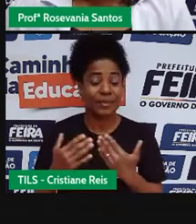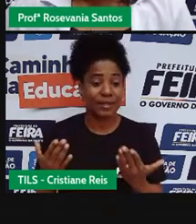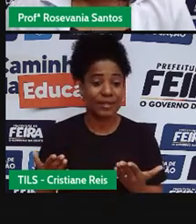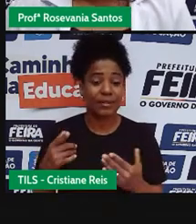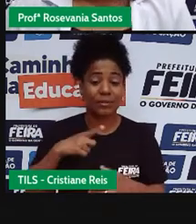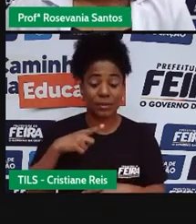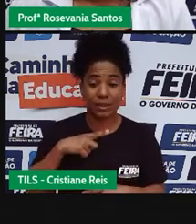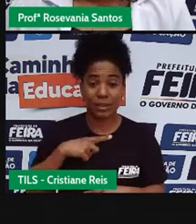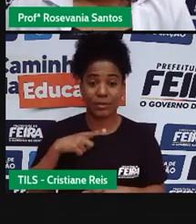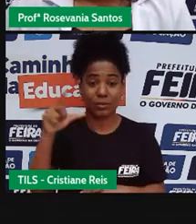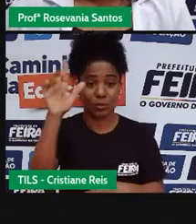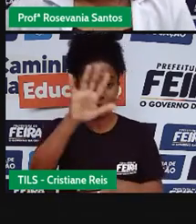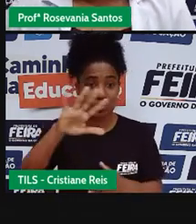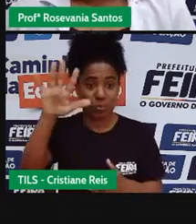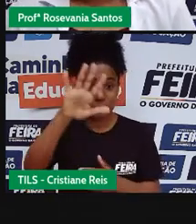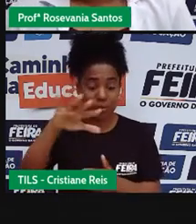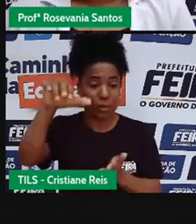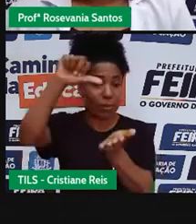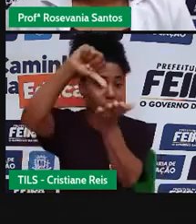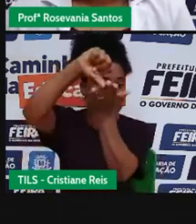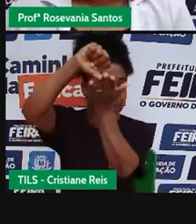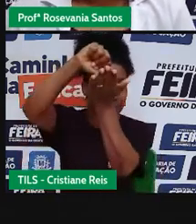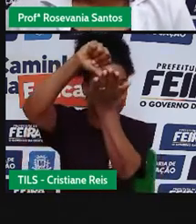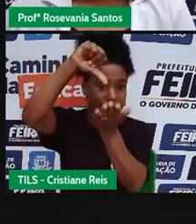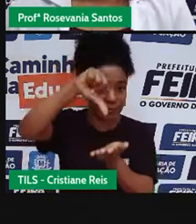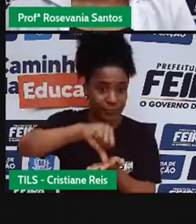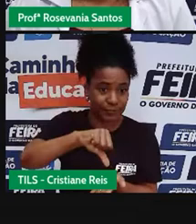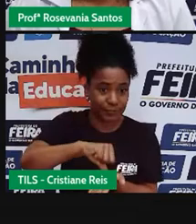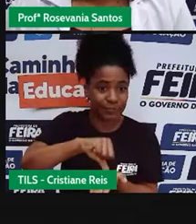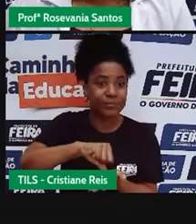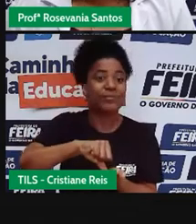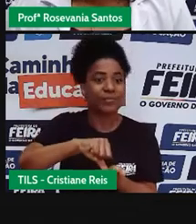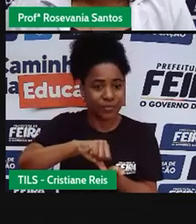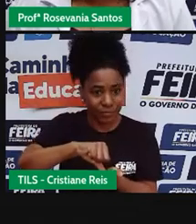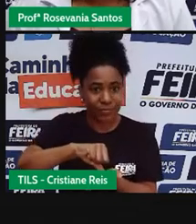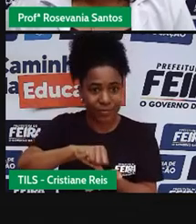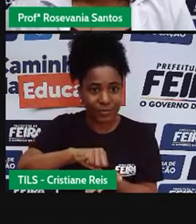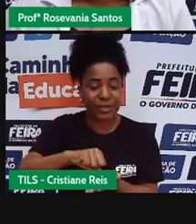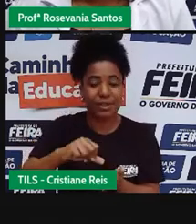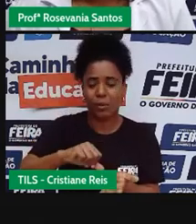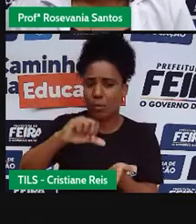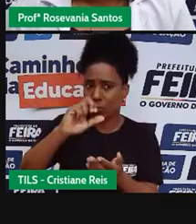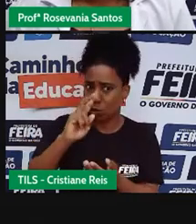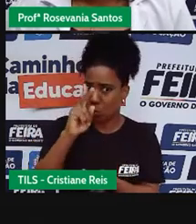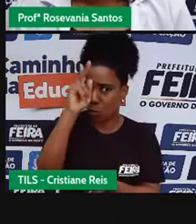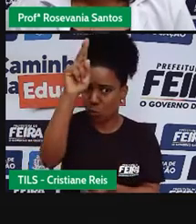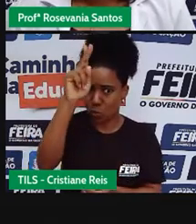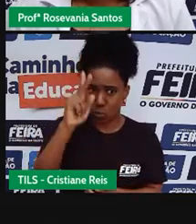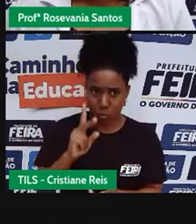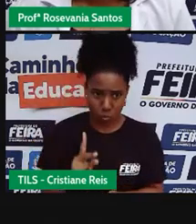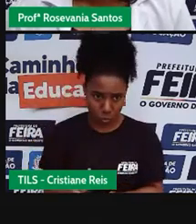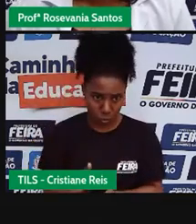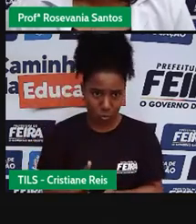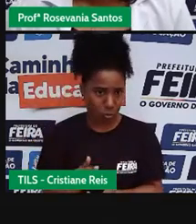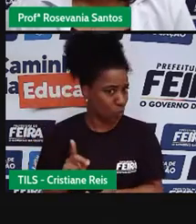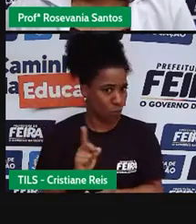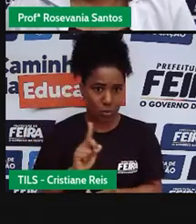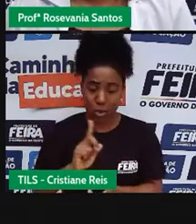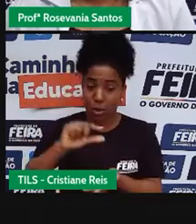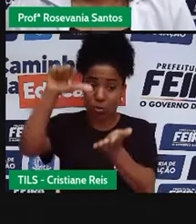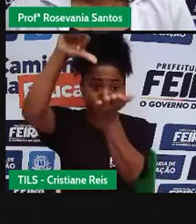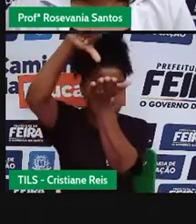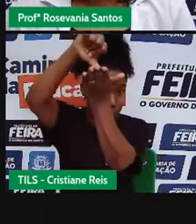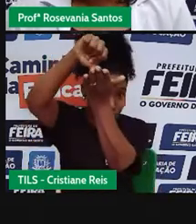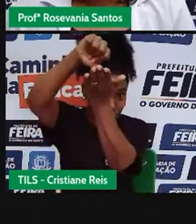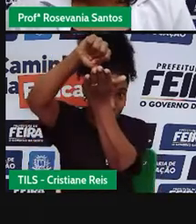zonas polares, como o próprio nome já está dizendo, né, ela vai compor as zonas dos polos. Então, a gente tem a glacial ártica, que é